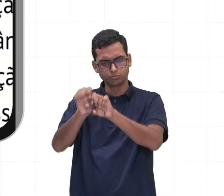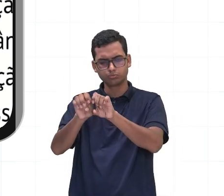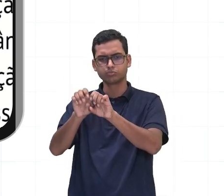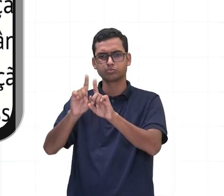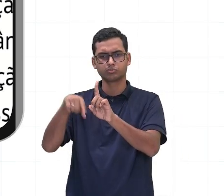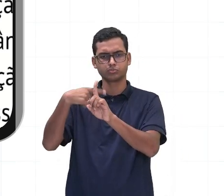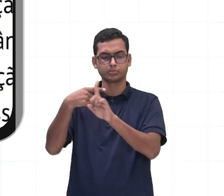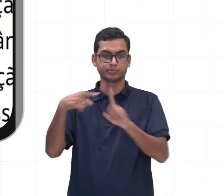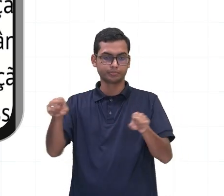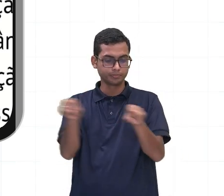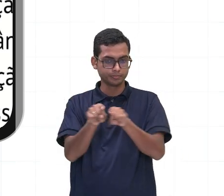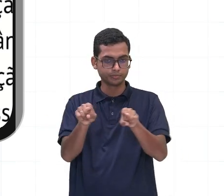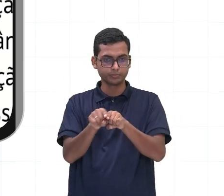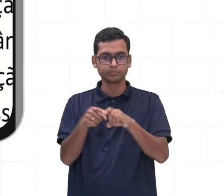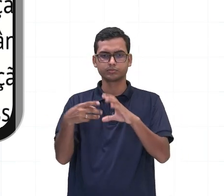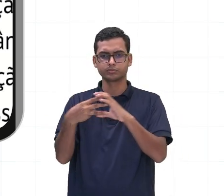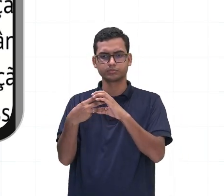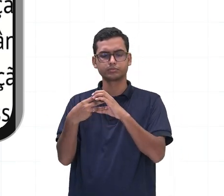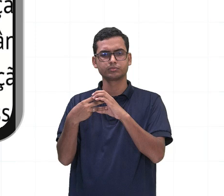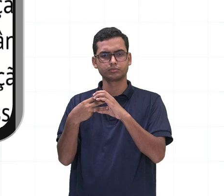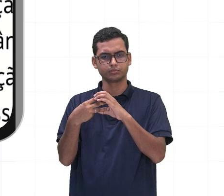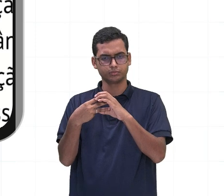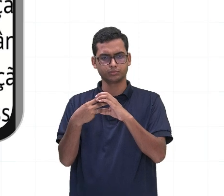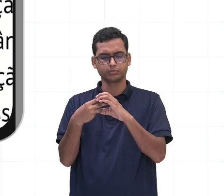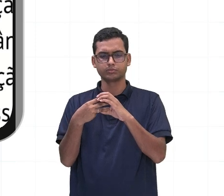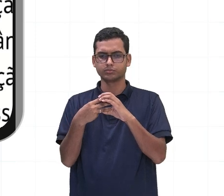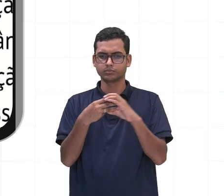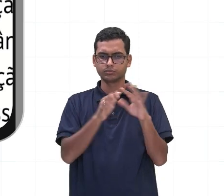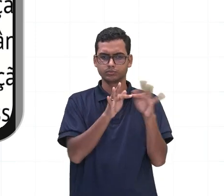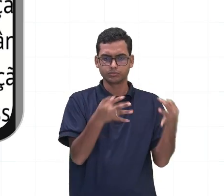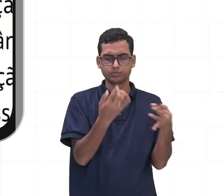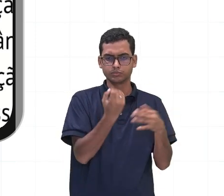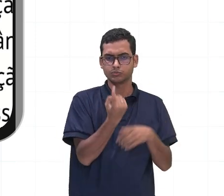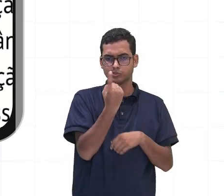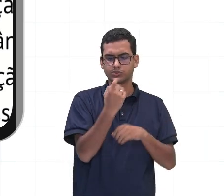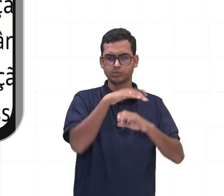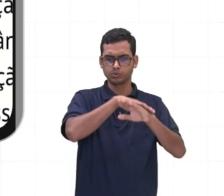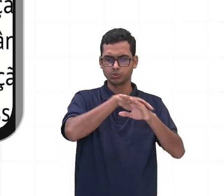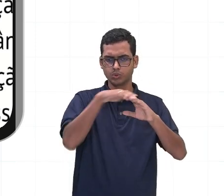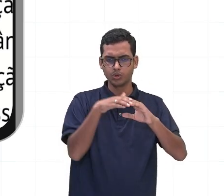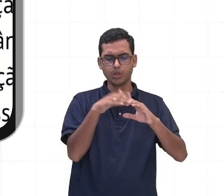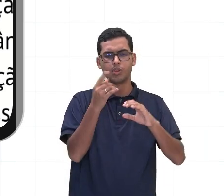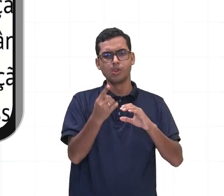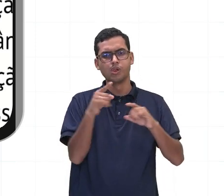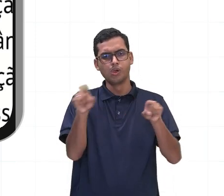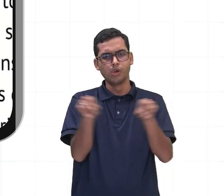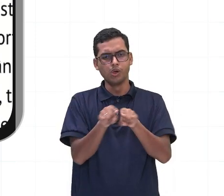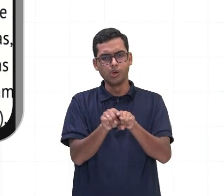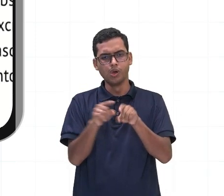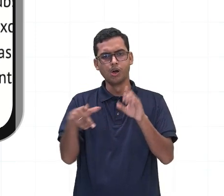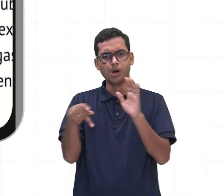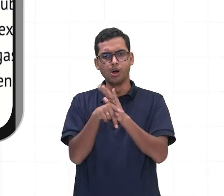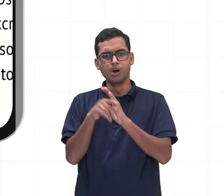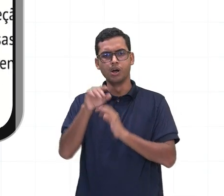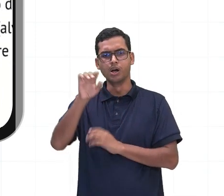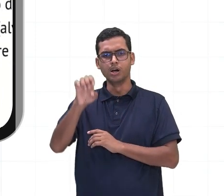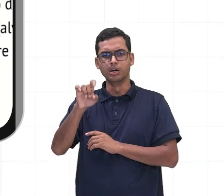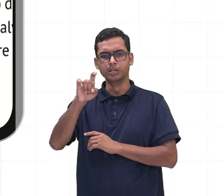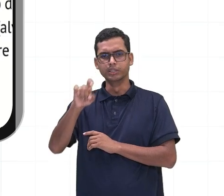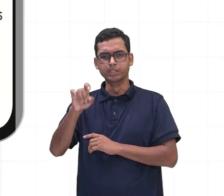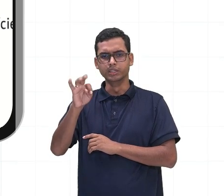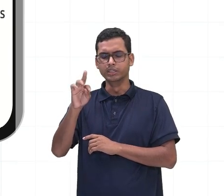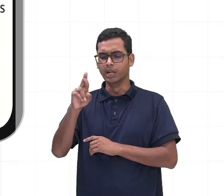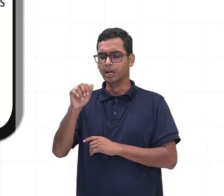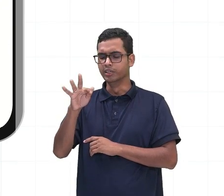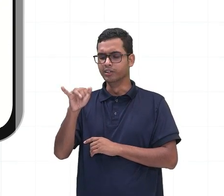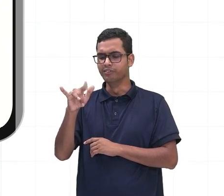tecido simples, na verdade, é aquele que tem somente uma camada. O que a gente chama de estratificado, ele vai